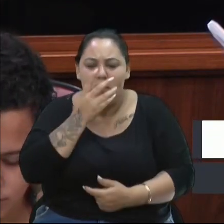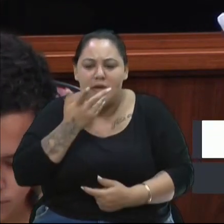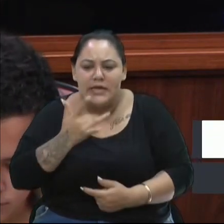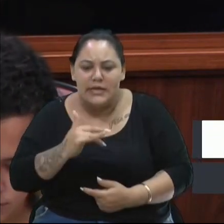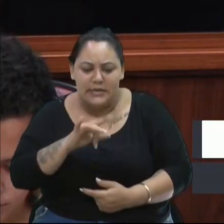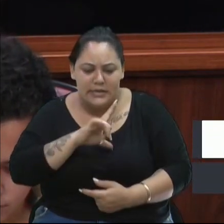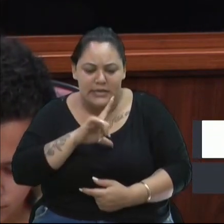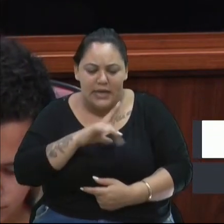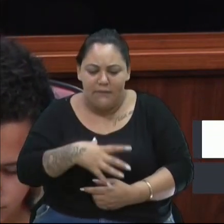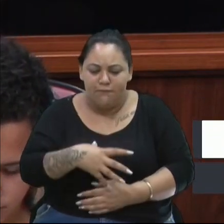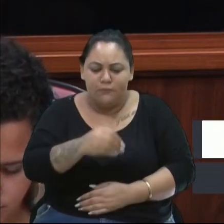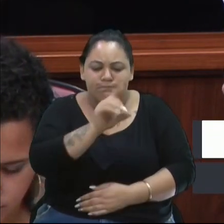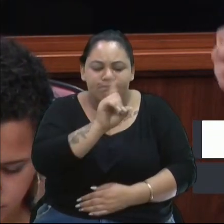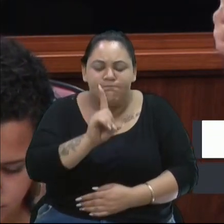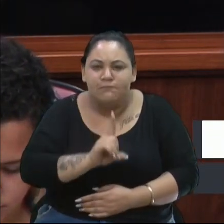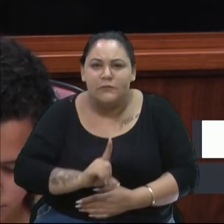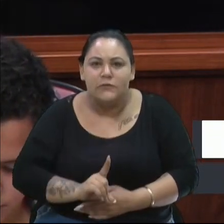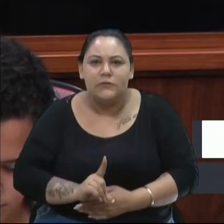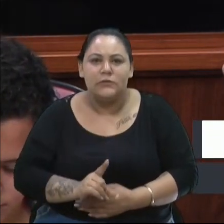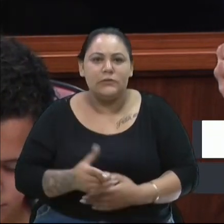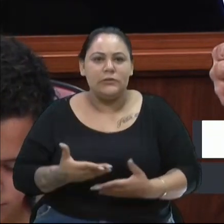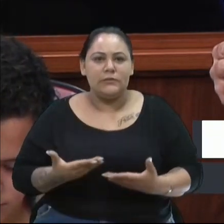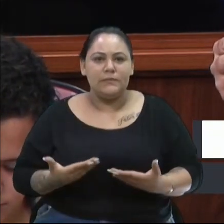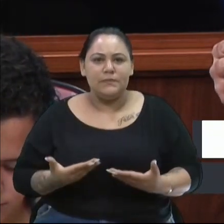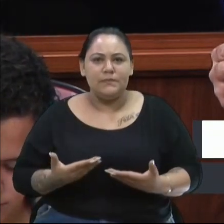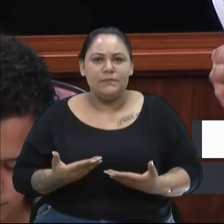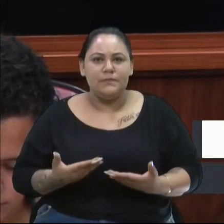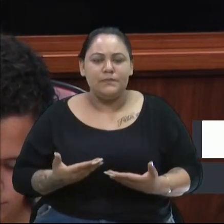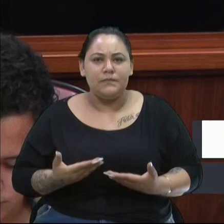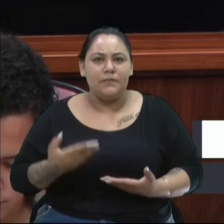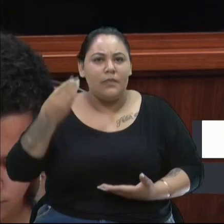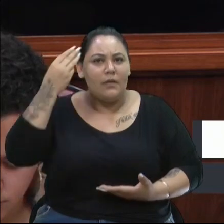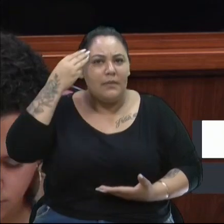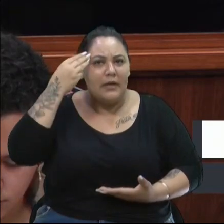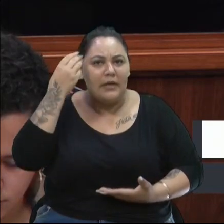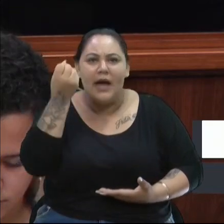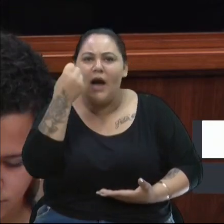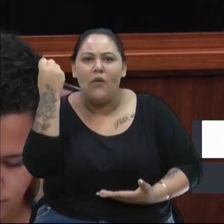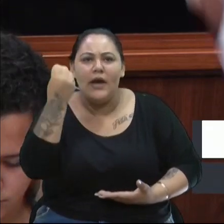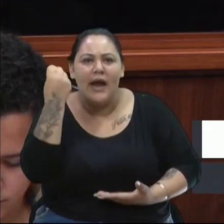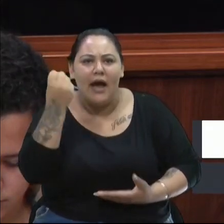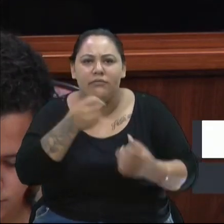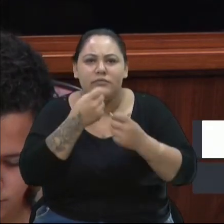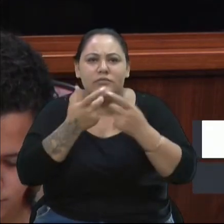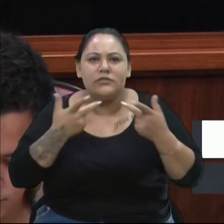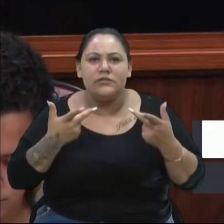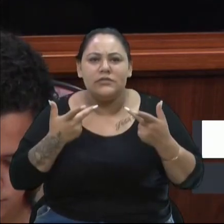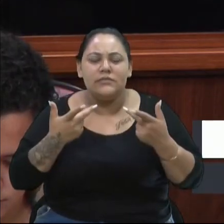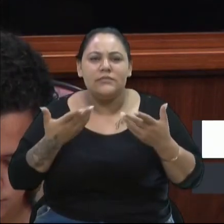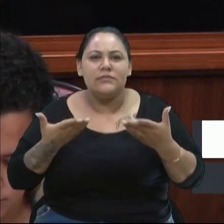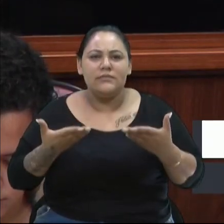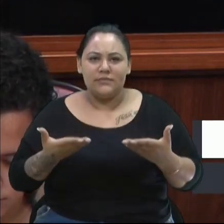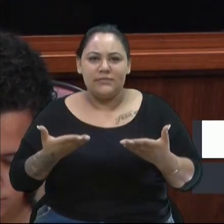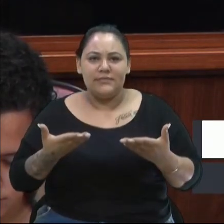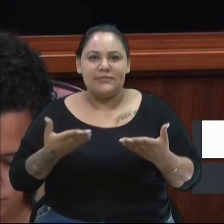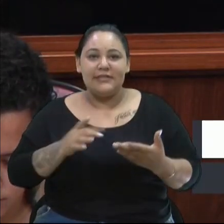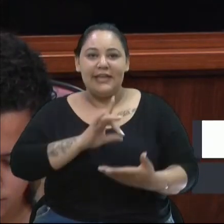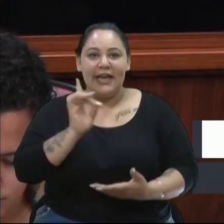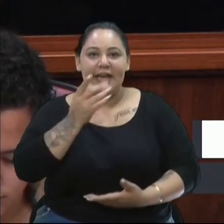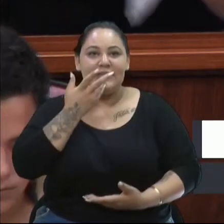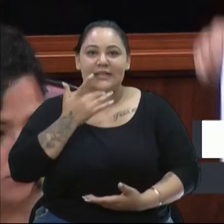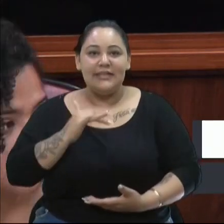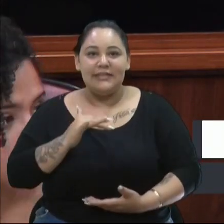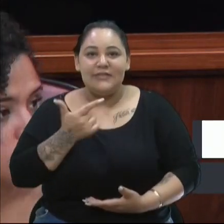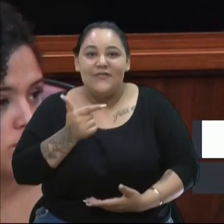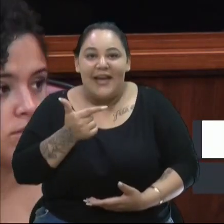filho que tem uma deficiência intelectual, mental ou grave, essa criança ou esse filho vai